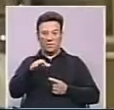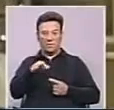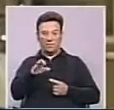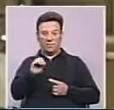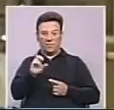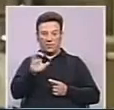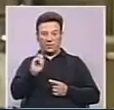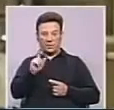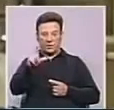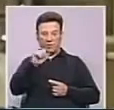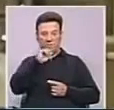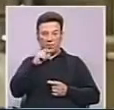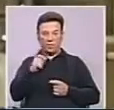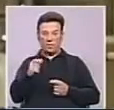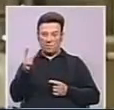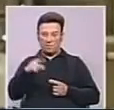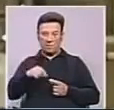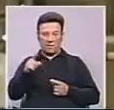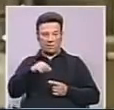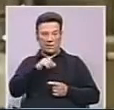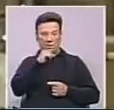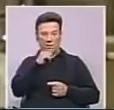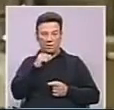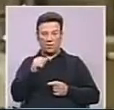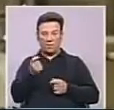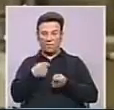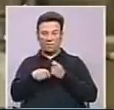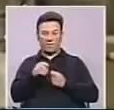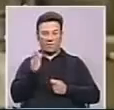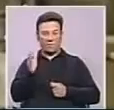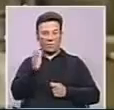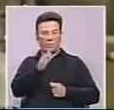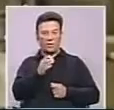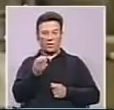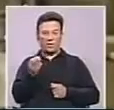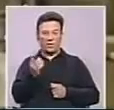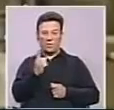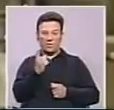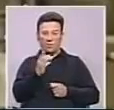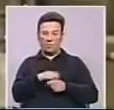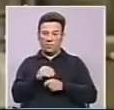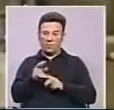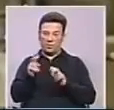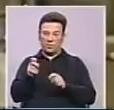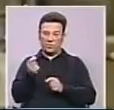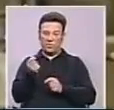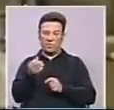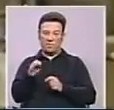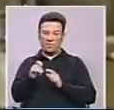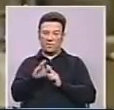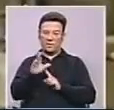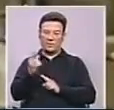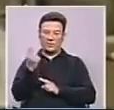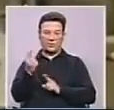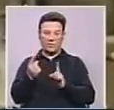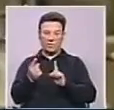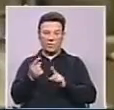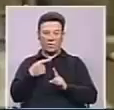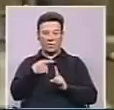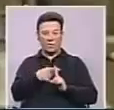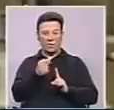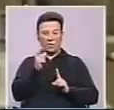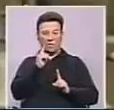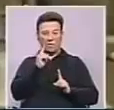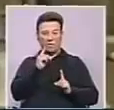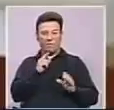Porcel consiga cada vez mais colocar as suas vendas, não por questões de preço, mas sim